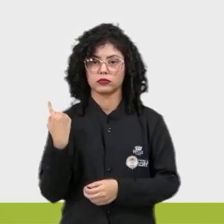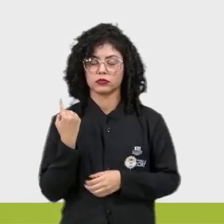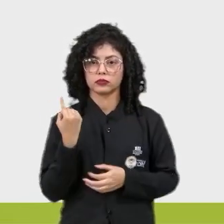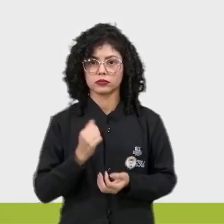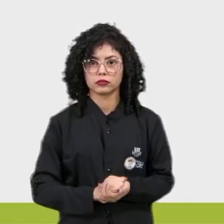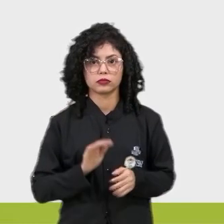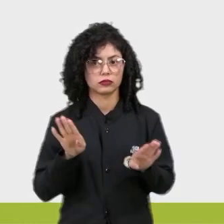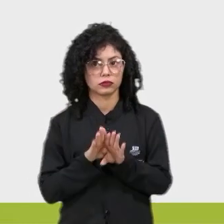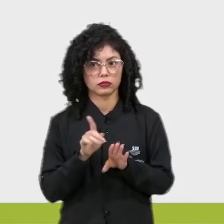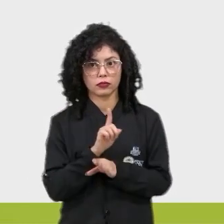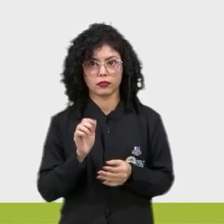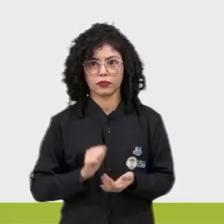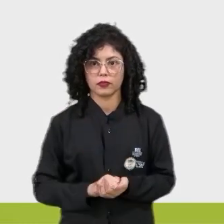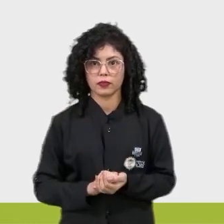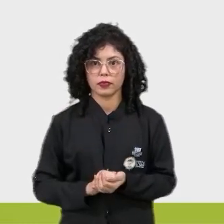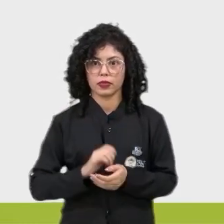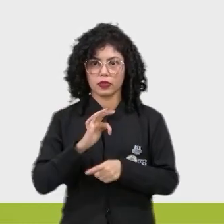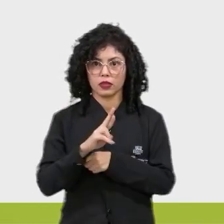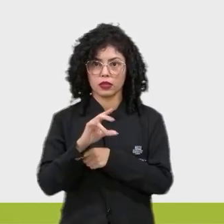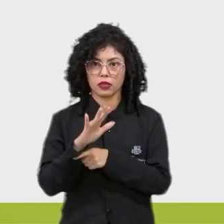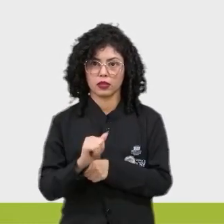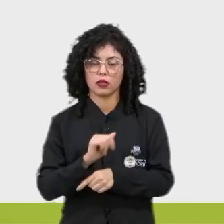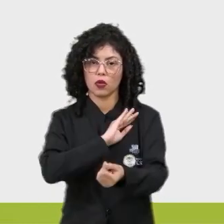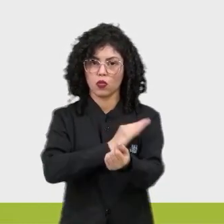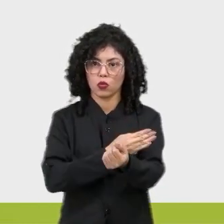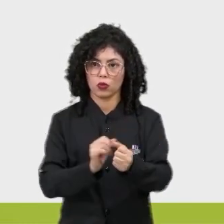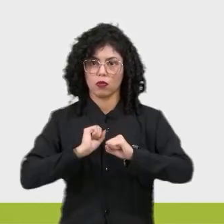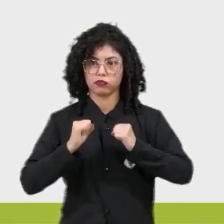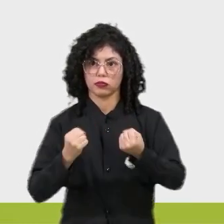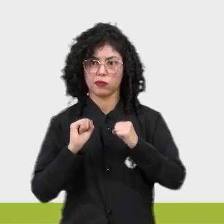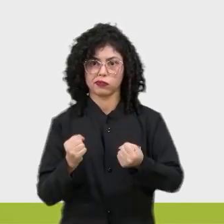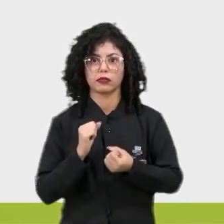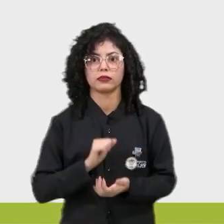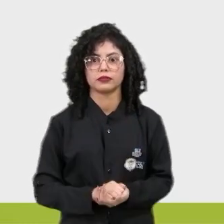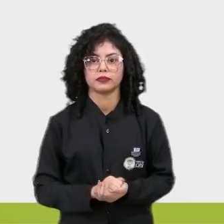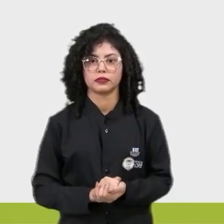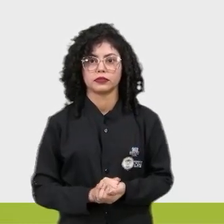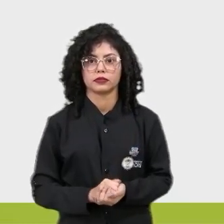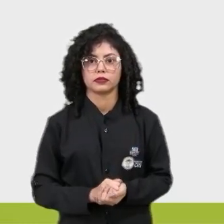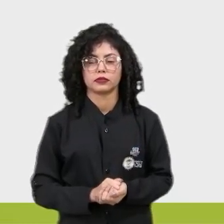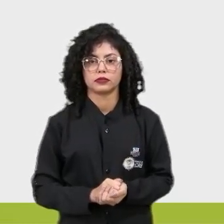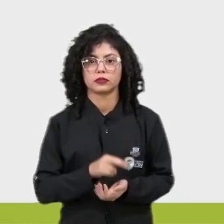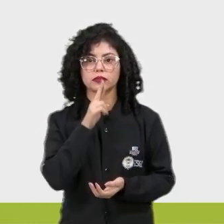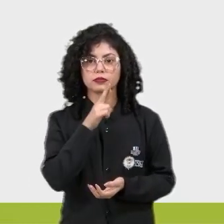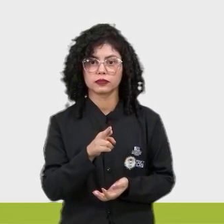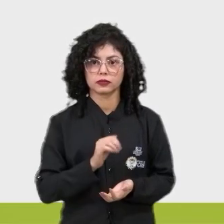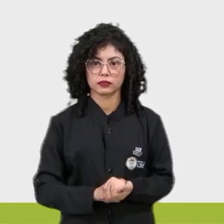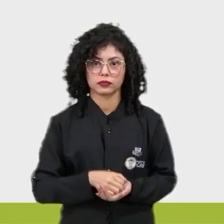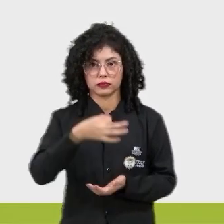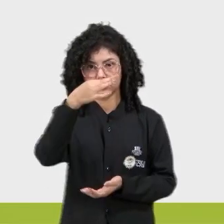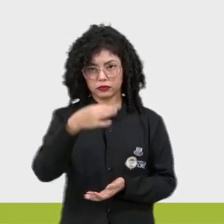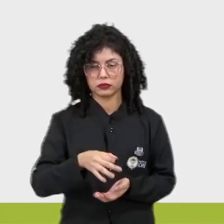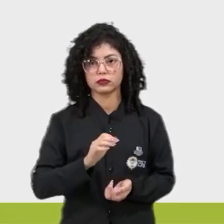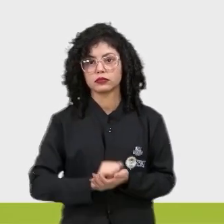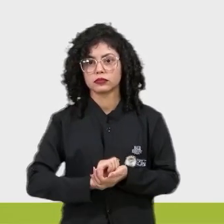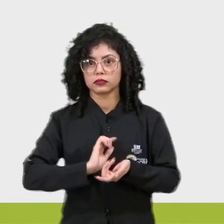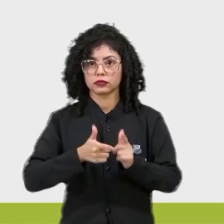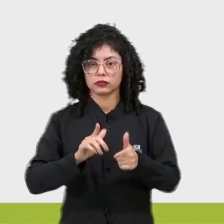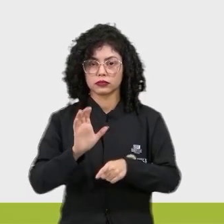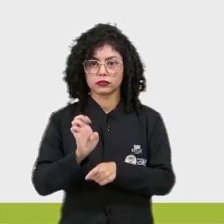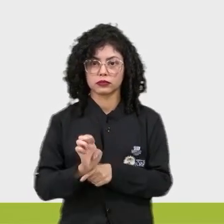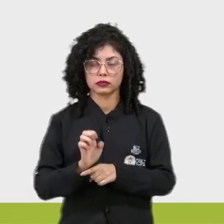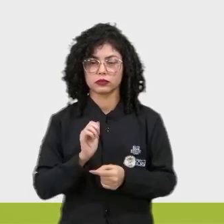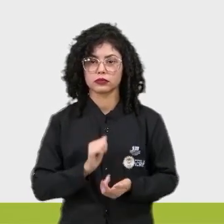indivíduo também não. Atividade anaeróbica da musculatura também não. Resposta está correta na letra E,